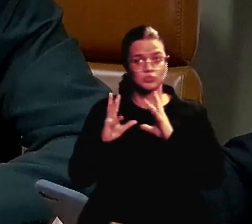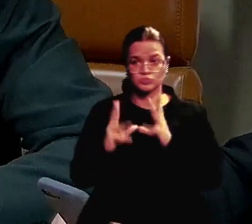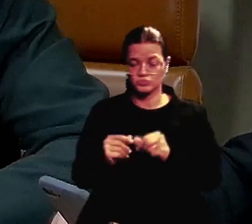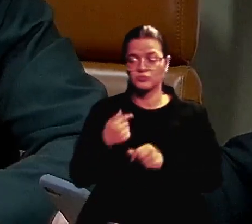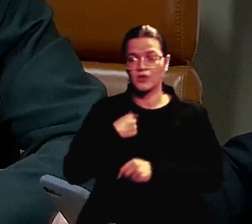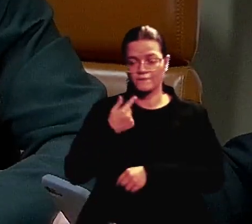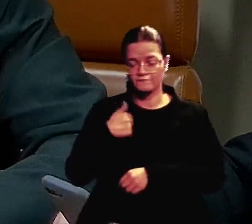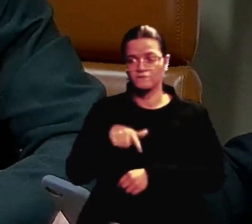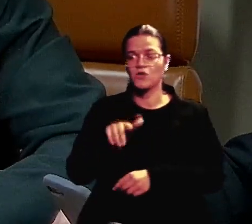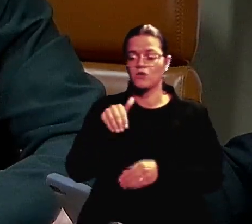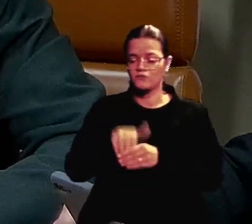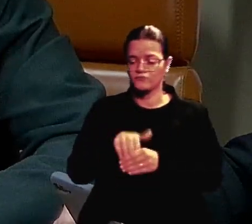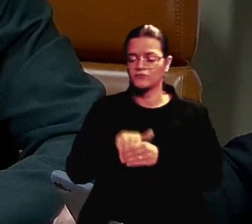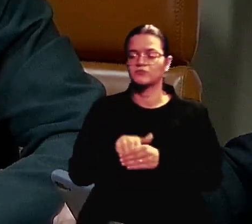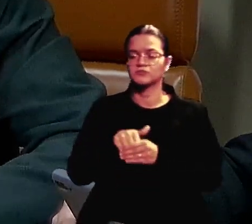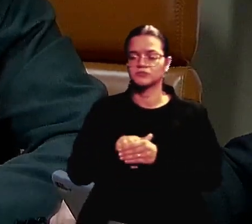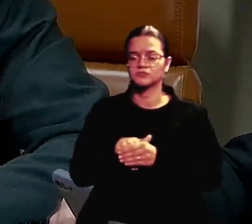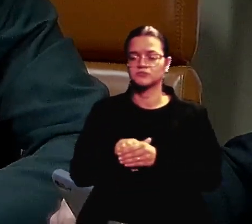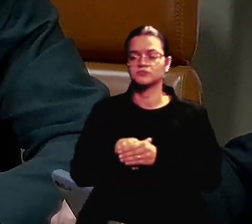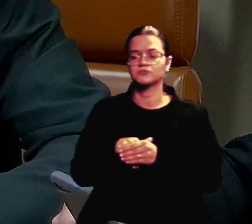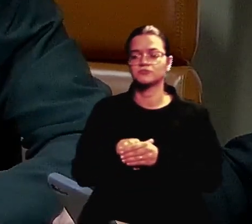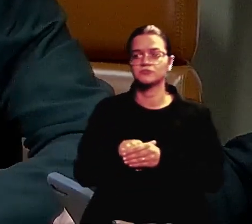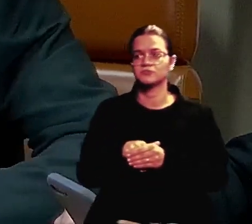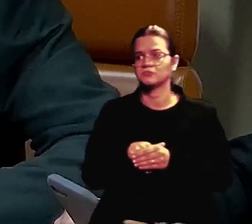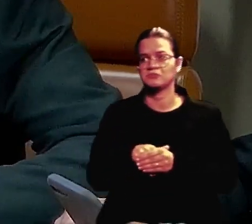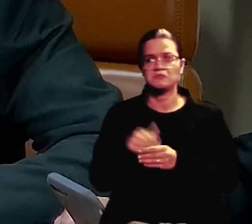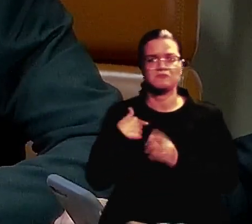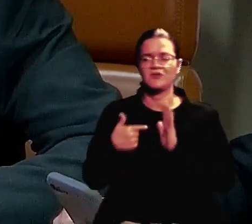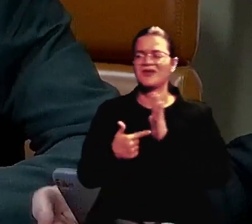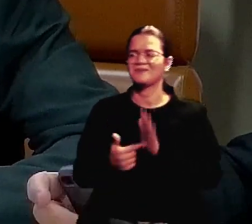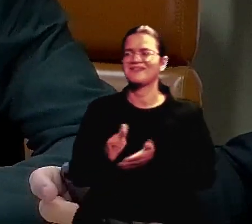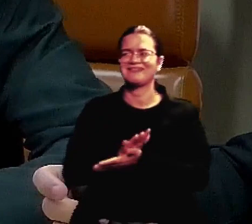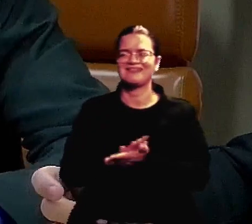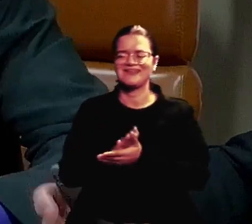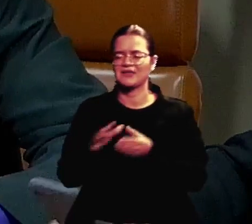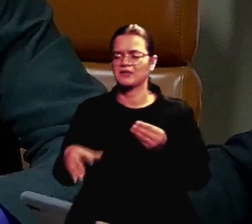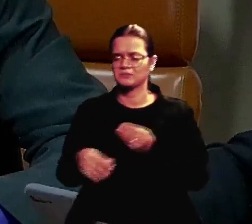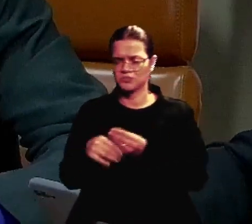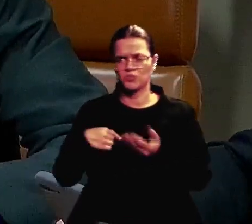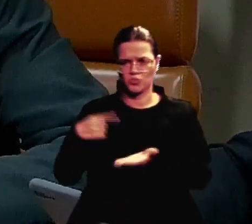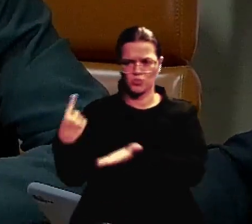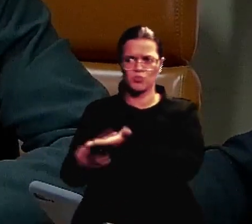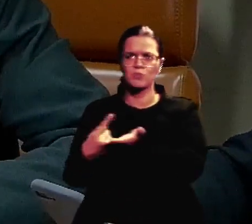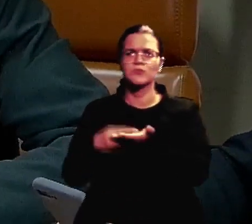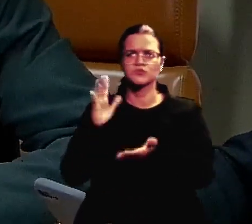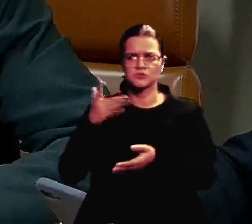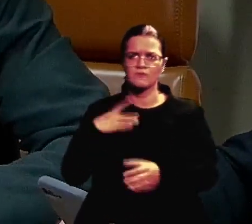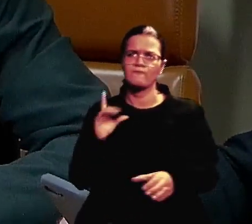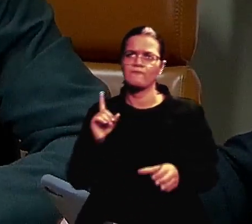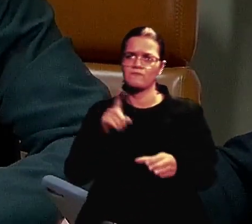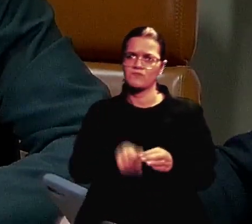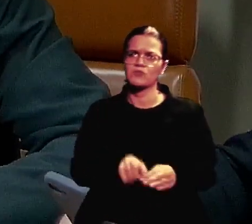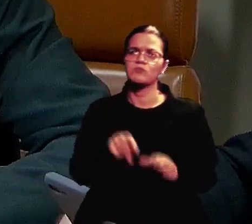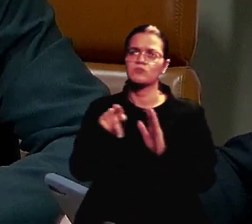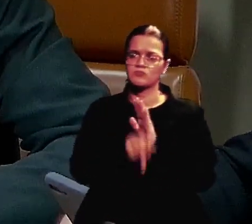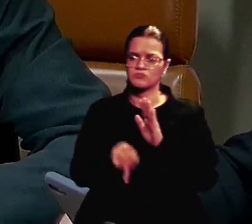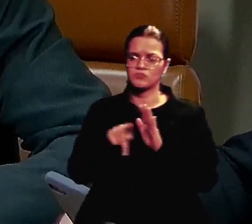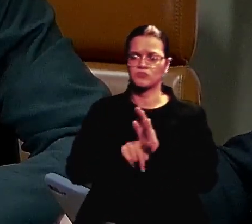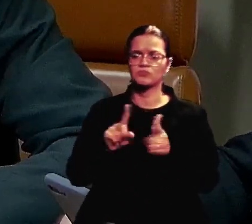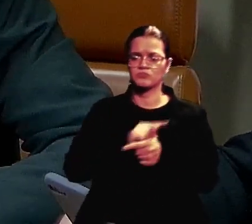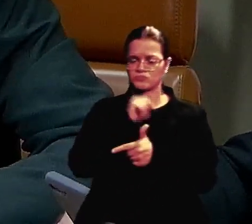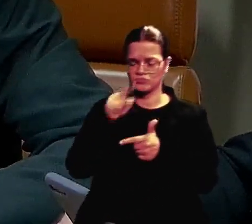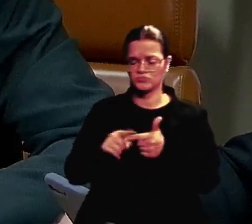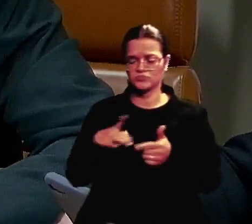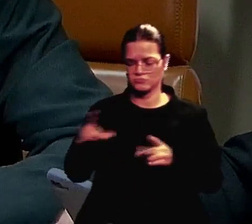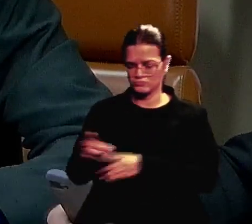todos. Vou fazer um voto aqui, né? Não vou apresentar emenda. O compromisso que eu fiz foi de devolver o projeto na próxima